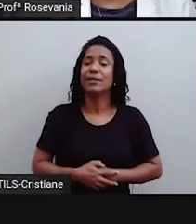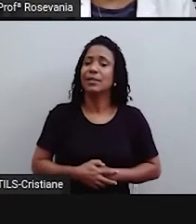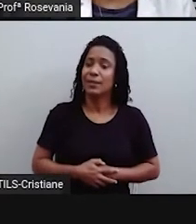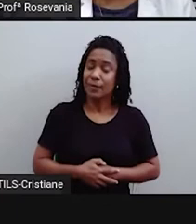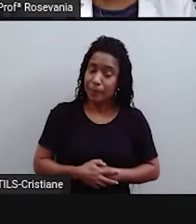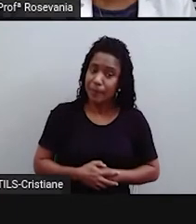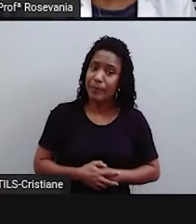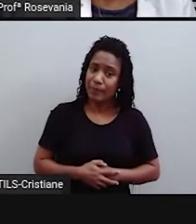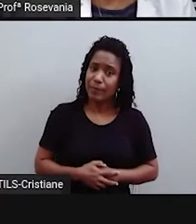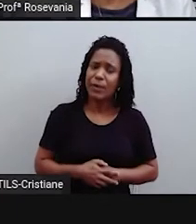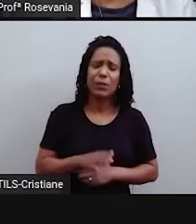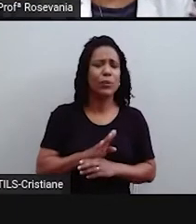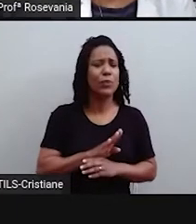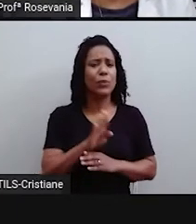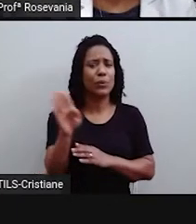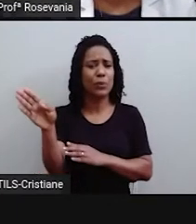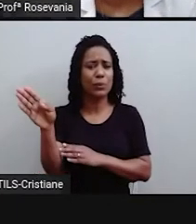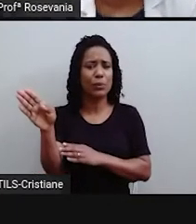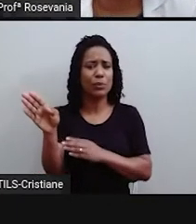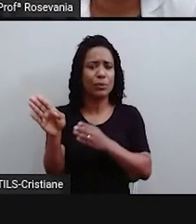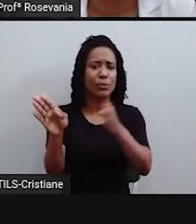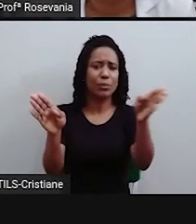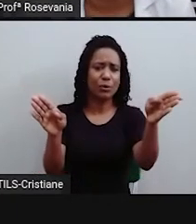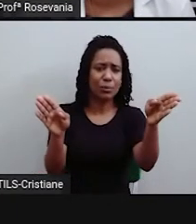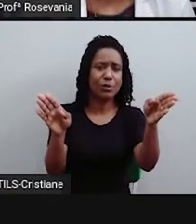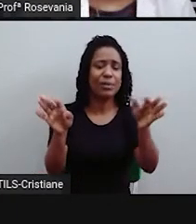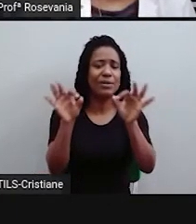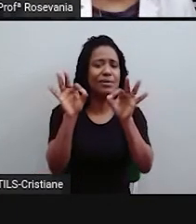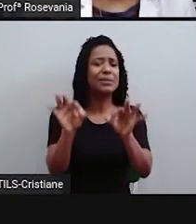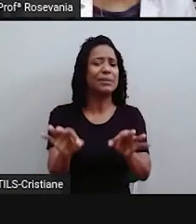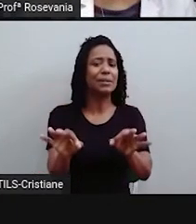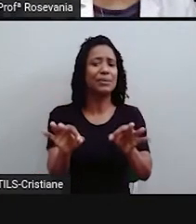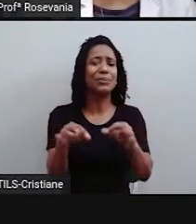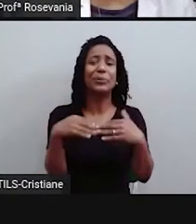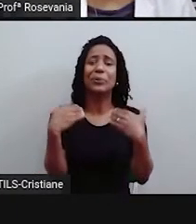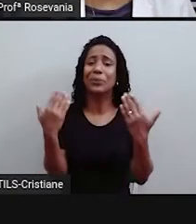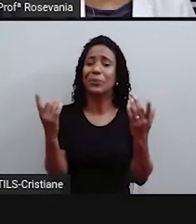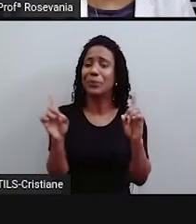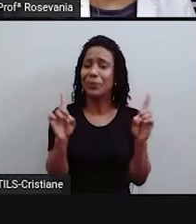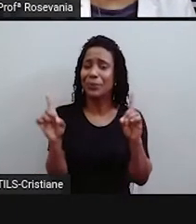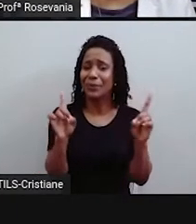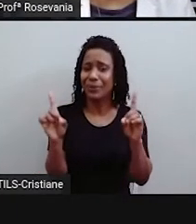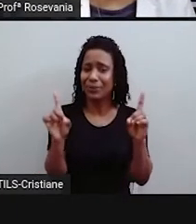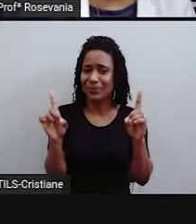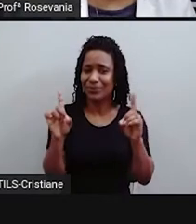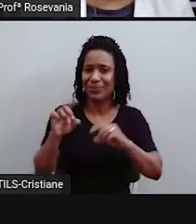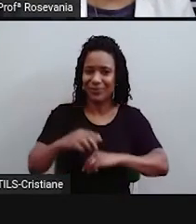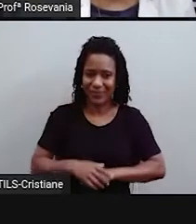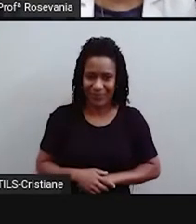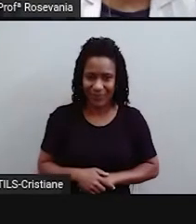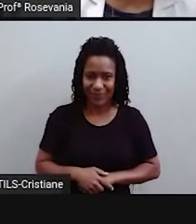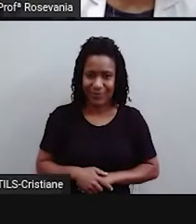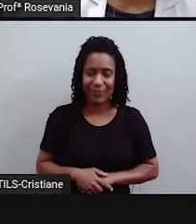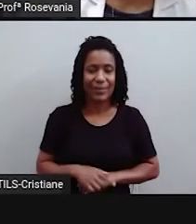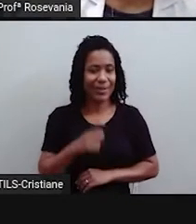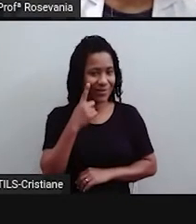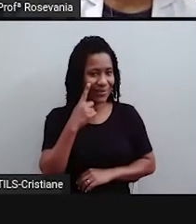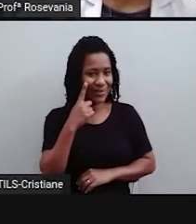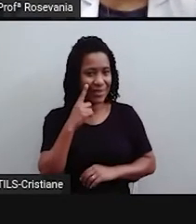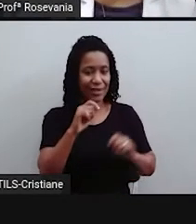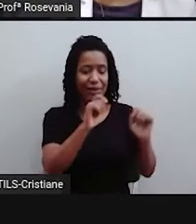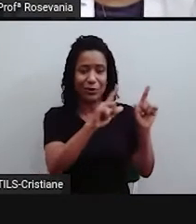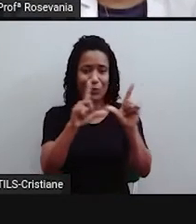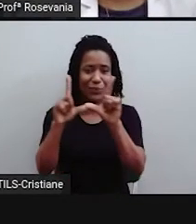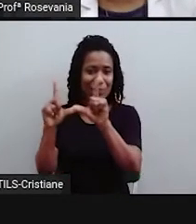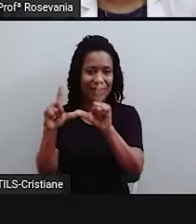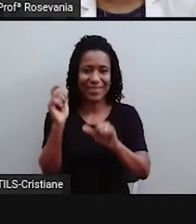caminho correto a seguir? Aí tem uma tirinha, né, de Mafalda, e essa é uma tirinha, né, de 2003. Ele diz